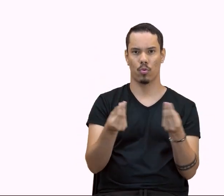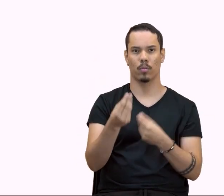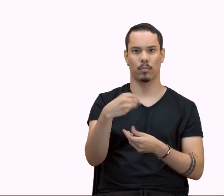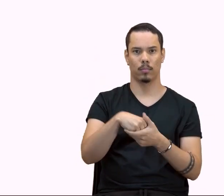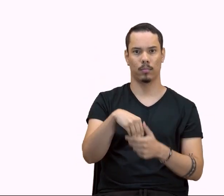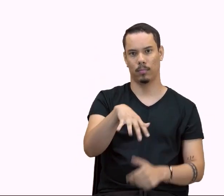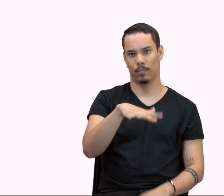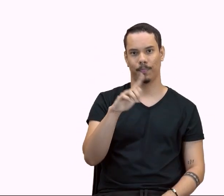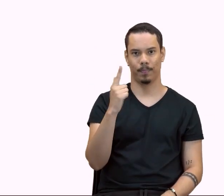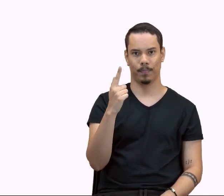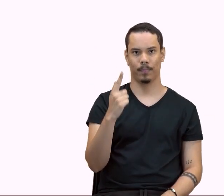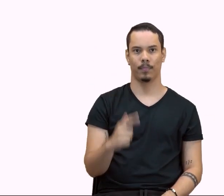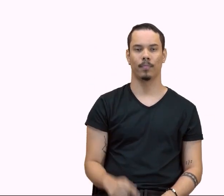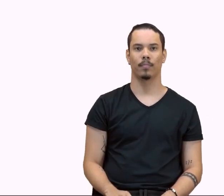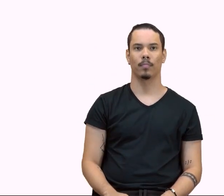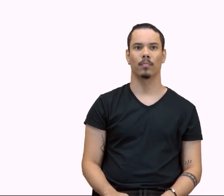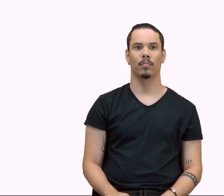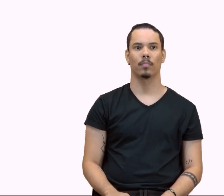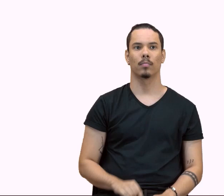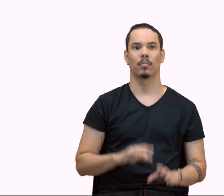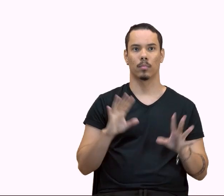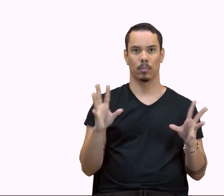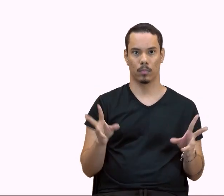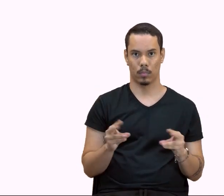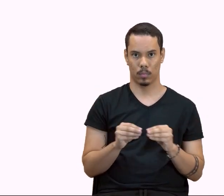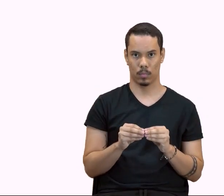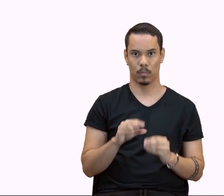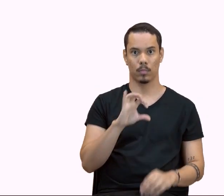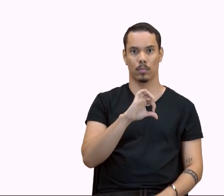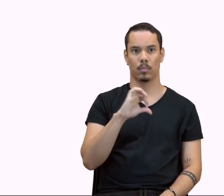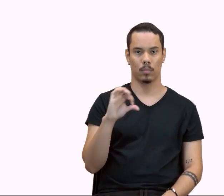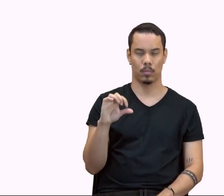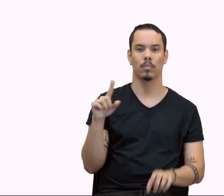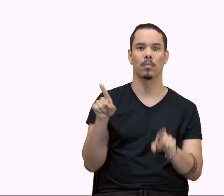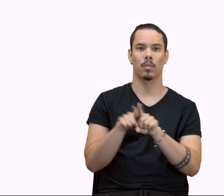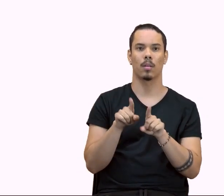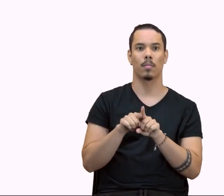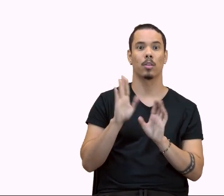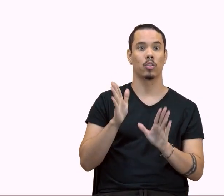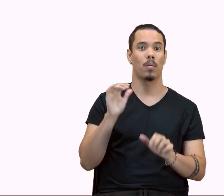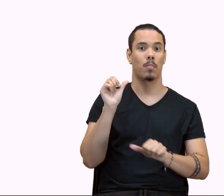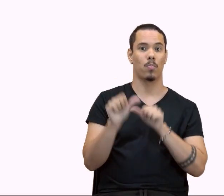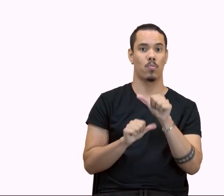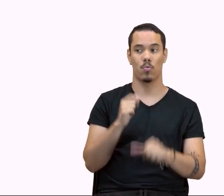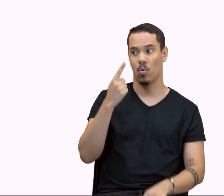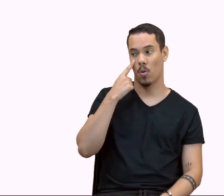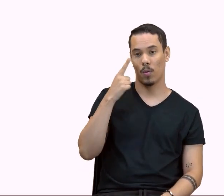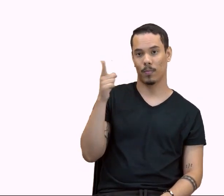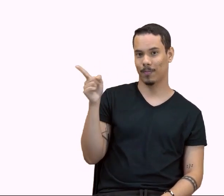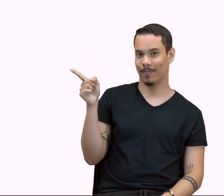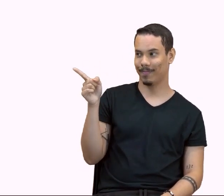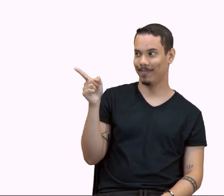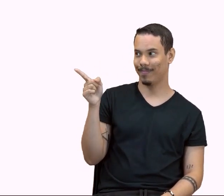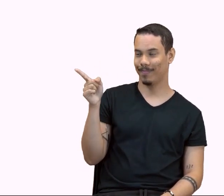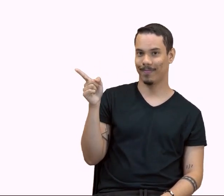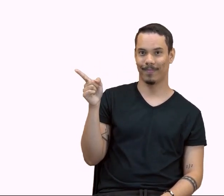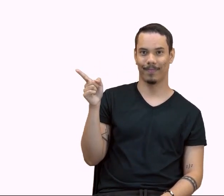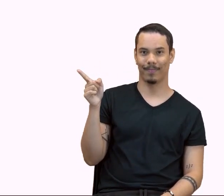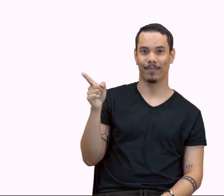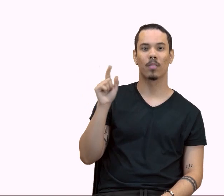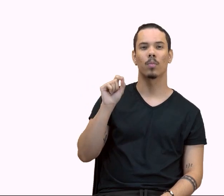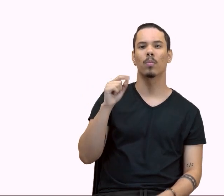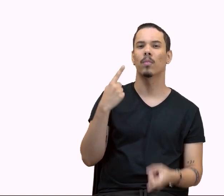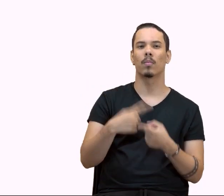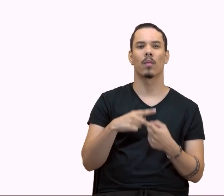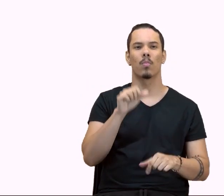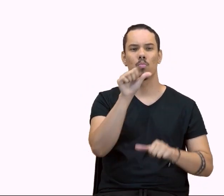Beleza? Concluído esse em 99. Também já mudou aí, ó. Aí vocês também dão uma olhada quais são essas